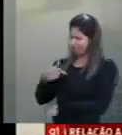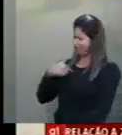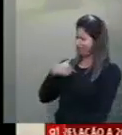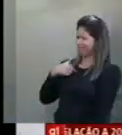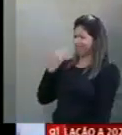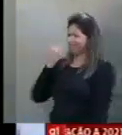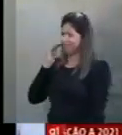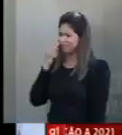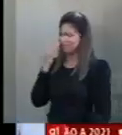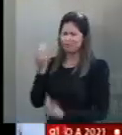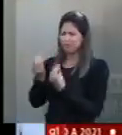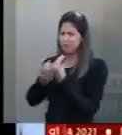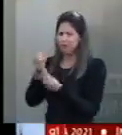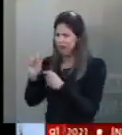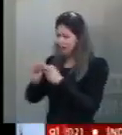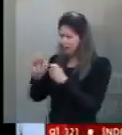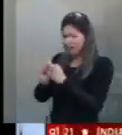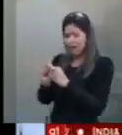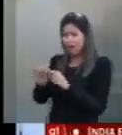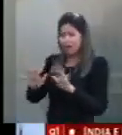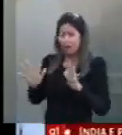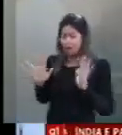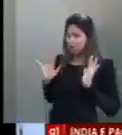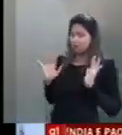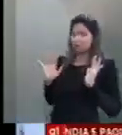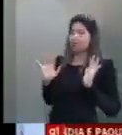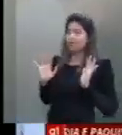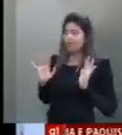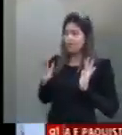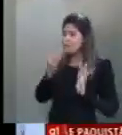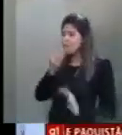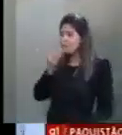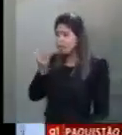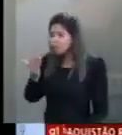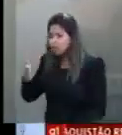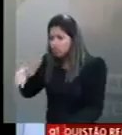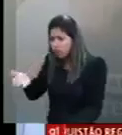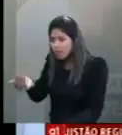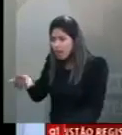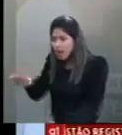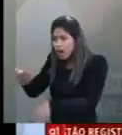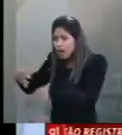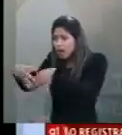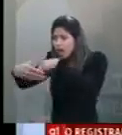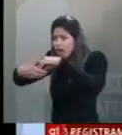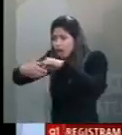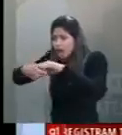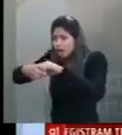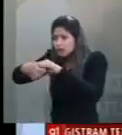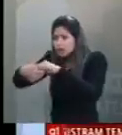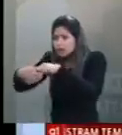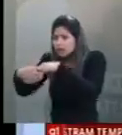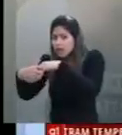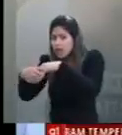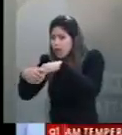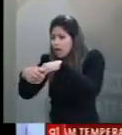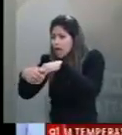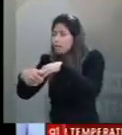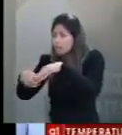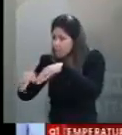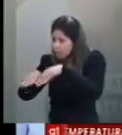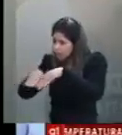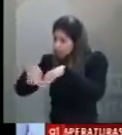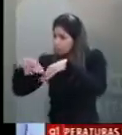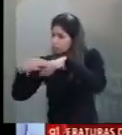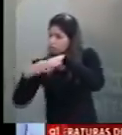dizer? E aí ela fez assim, aí eu pedi novamente a mão. Ela ela pegou, colocou a mão dela do lado da minha e